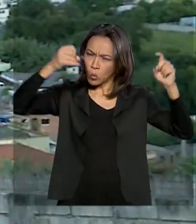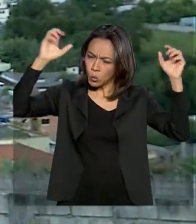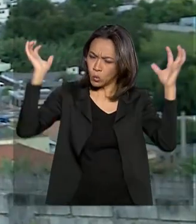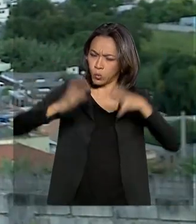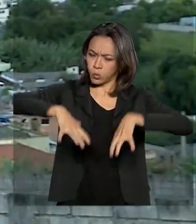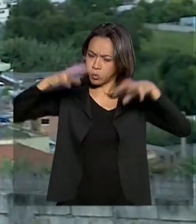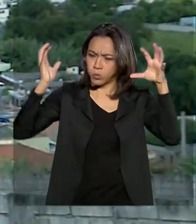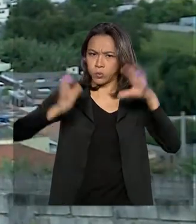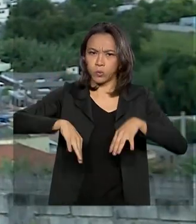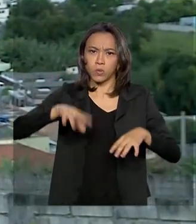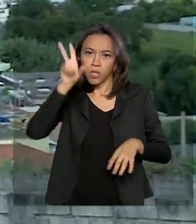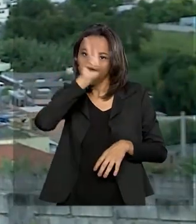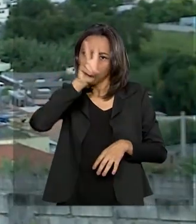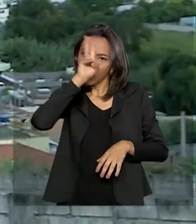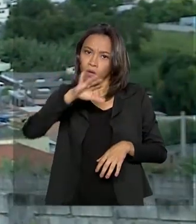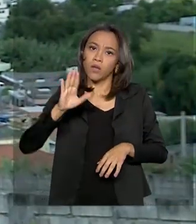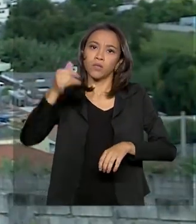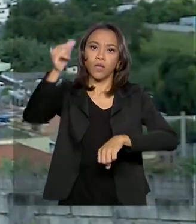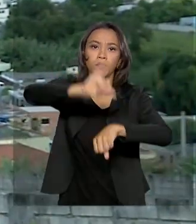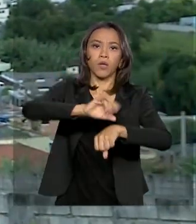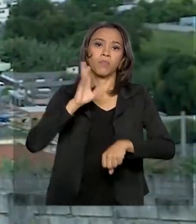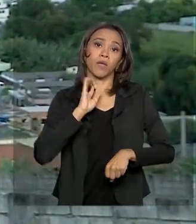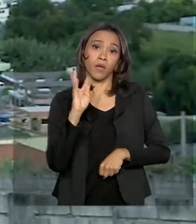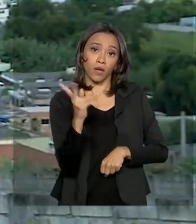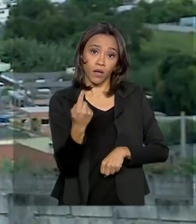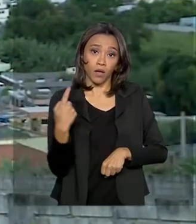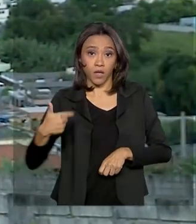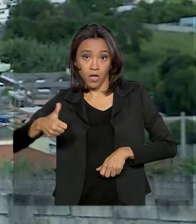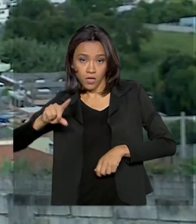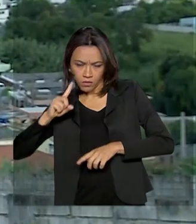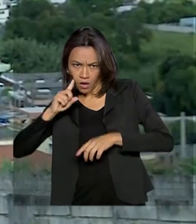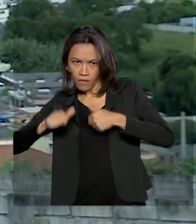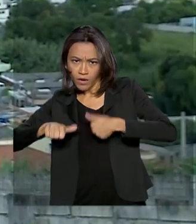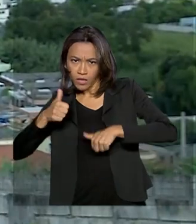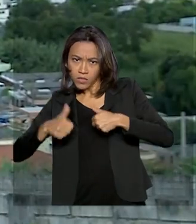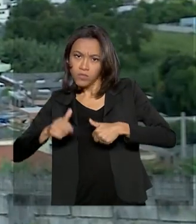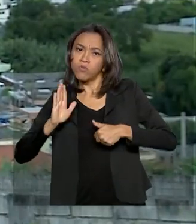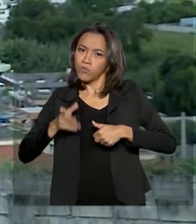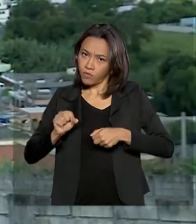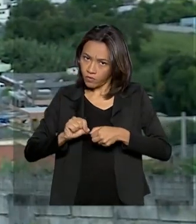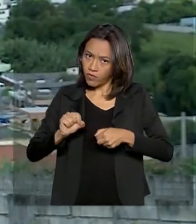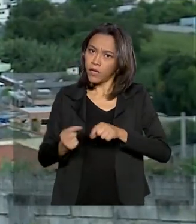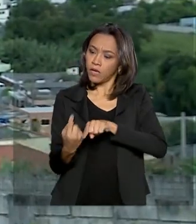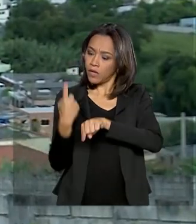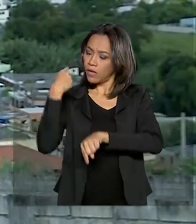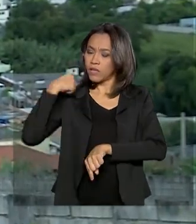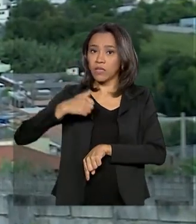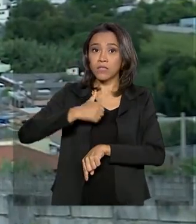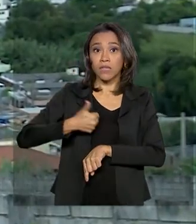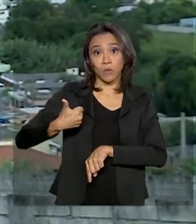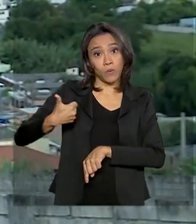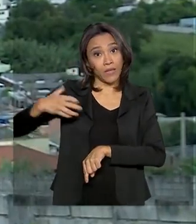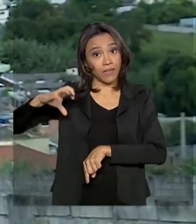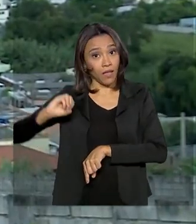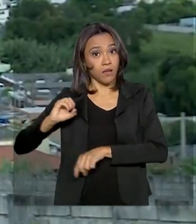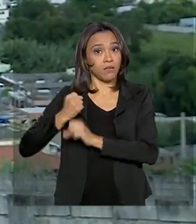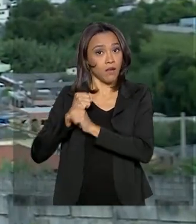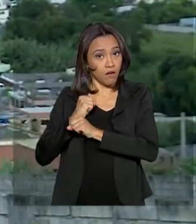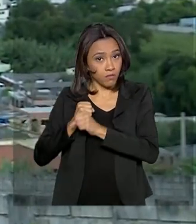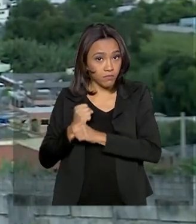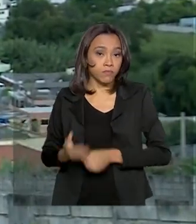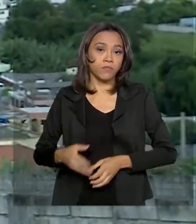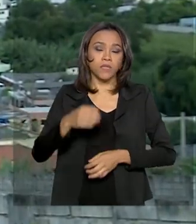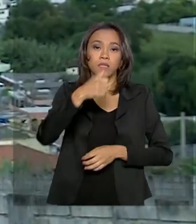história de Belo Horizonte desde que medições desse tipo começaram a ser feitas há 110 anos. Das 123